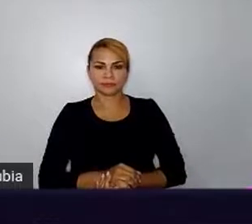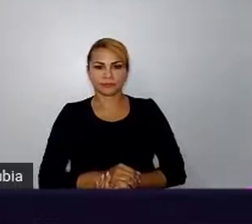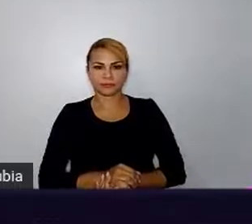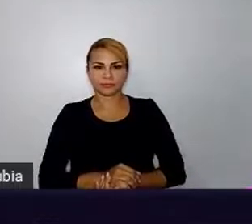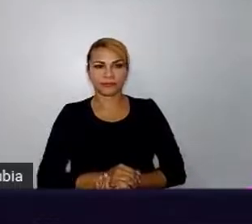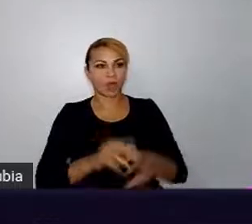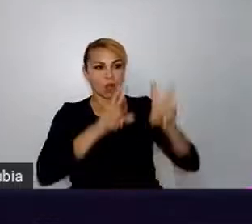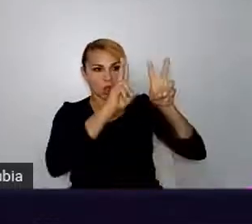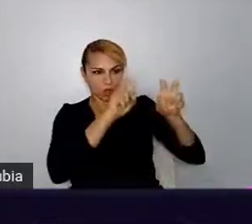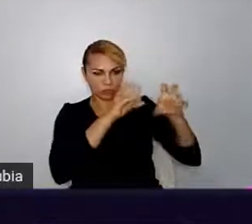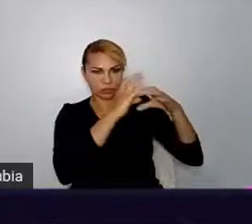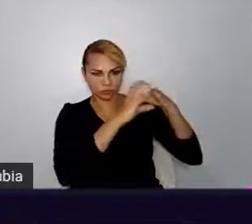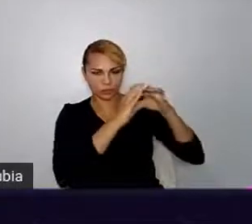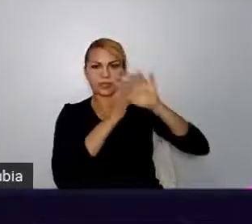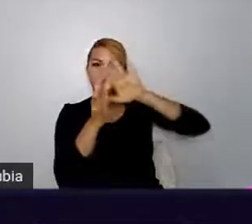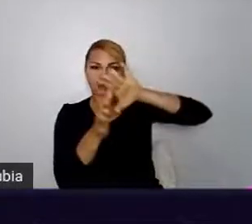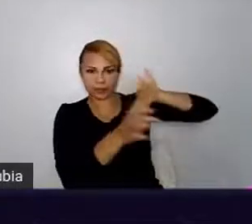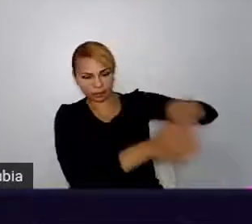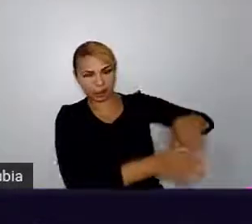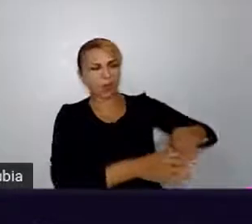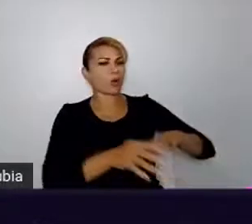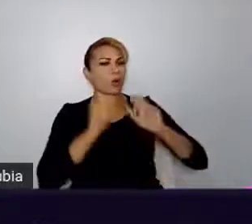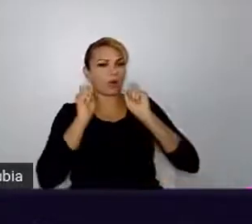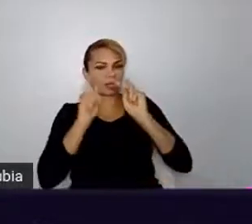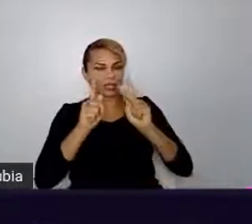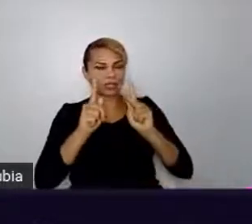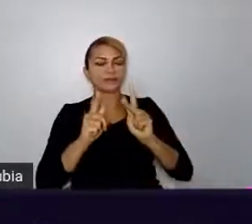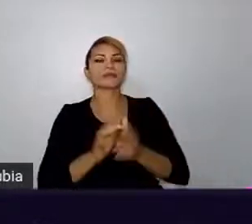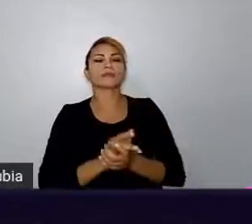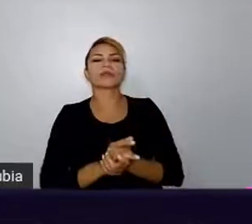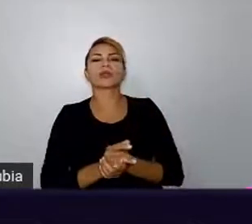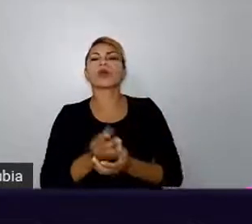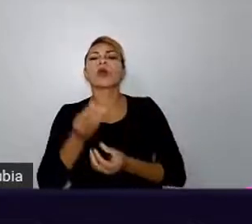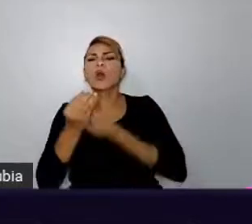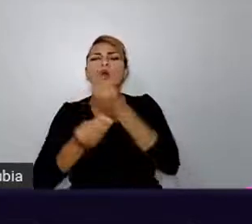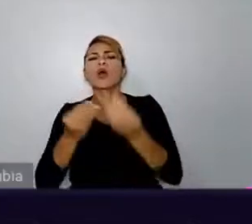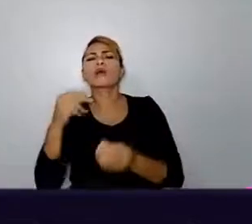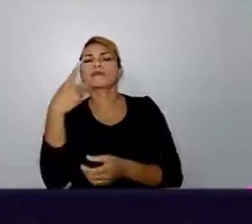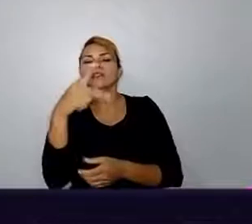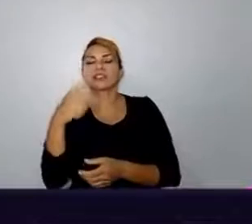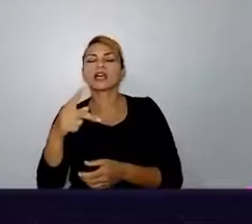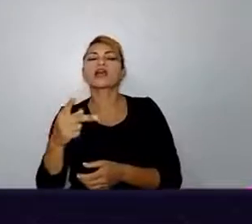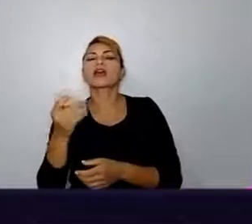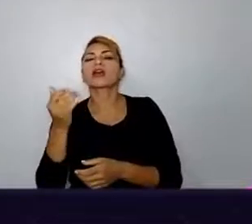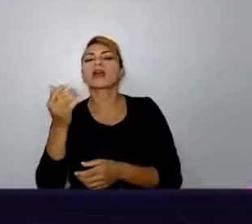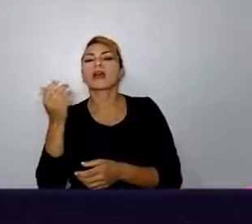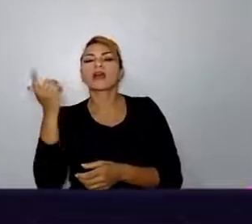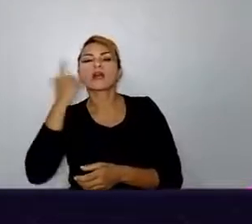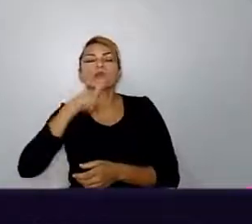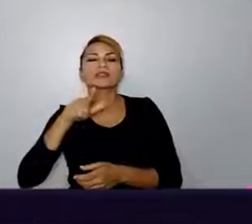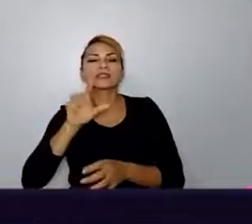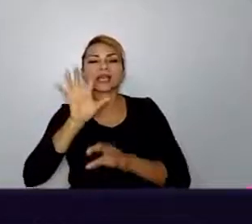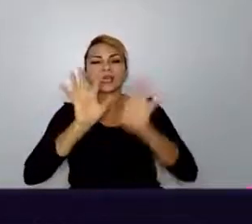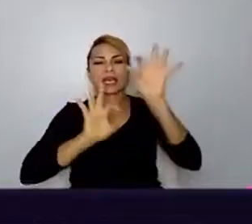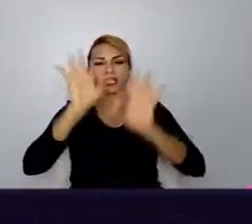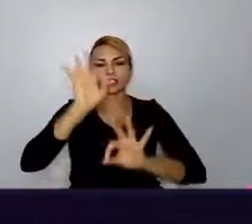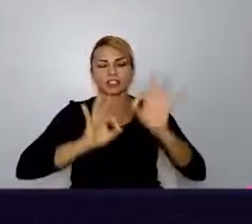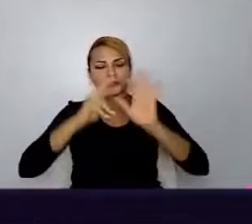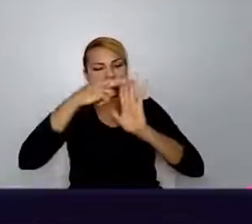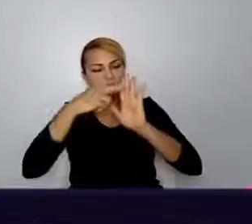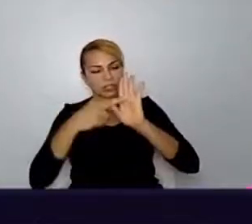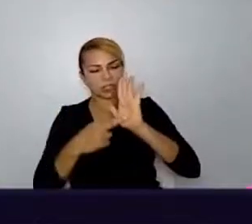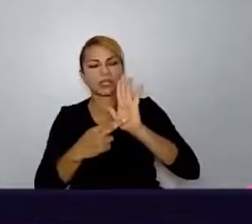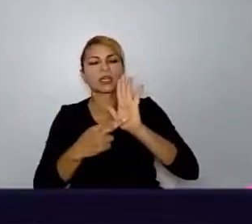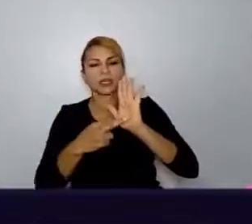como você consegue administrar seu tempo dentre tantos projetos? Eu também tenho essa curiosidade, vou somar aqui essa pergunta.